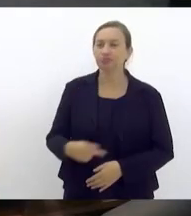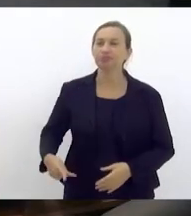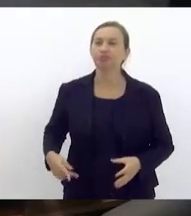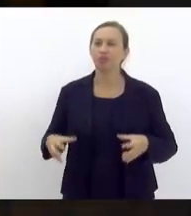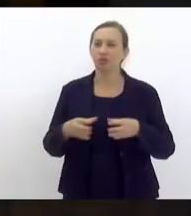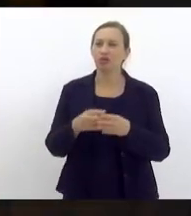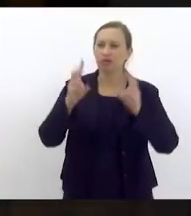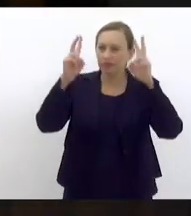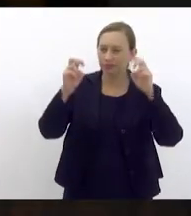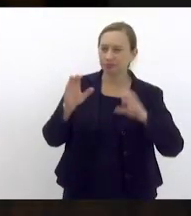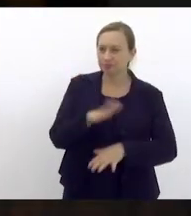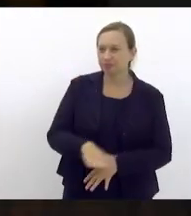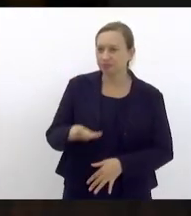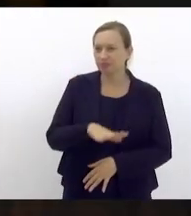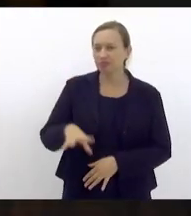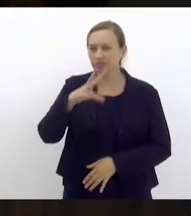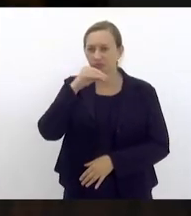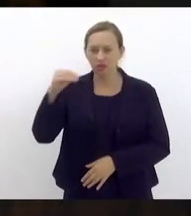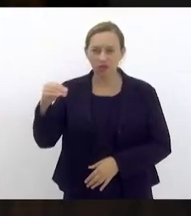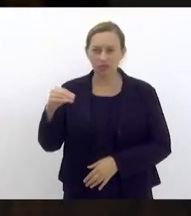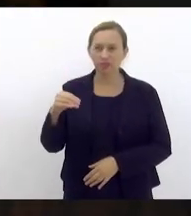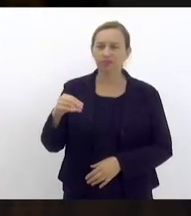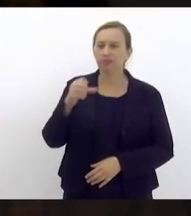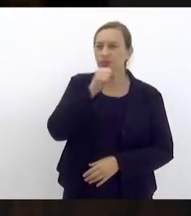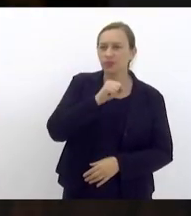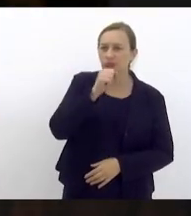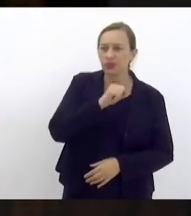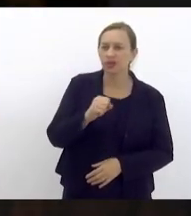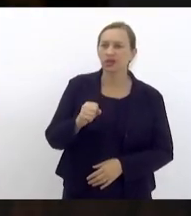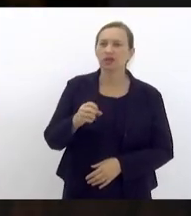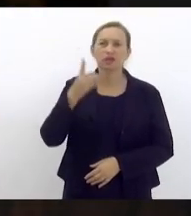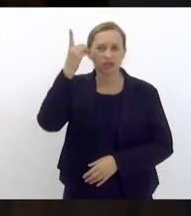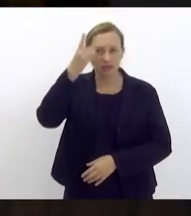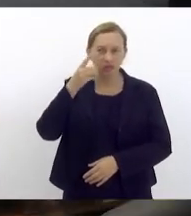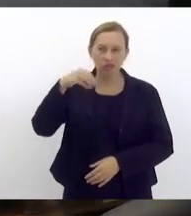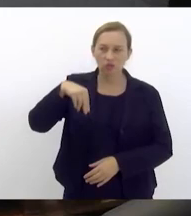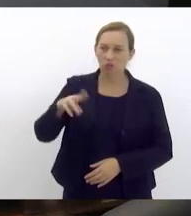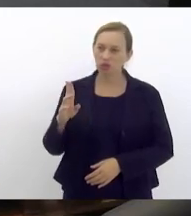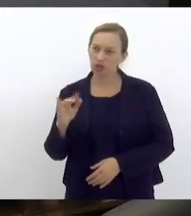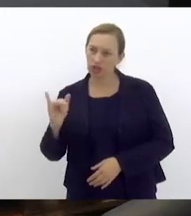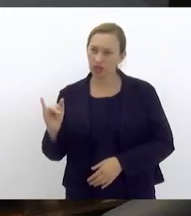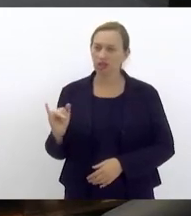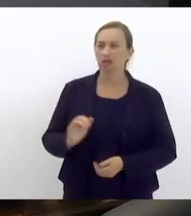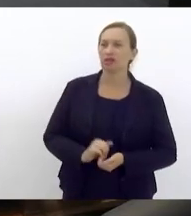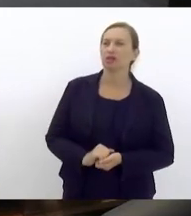comissão de assuntos da criança do Adolescente da pessoa idosa Deputado Muniz Neto